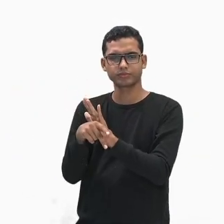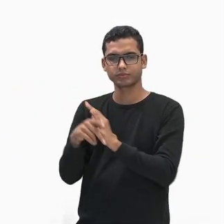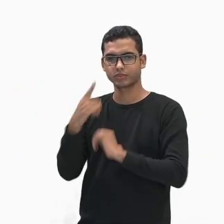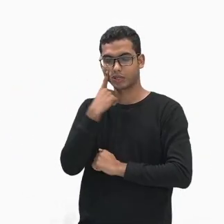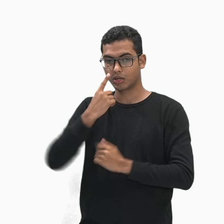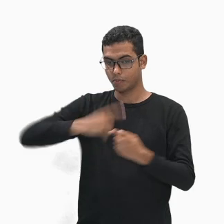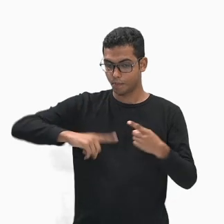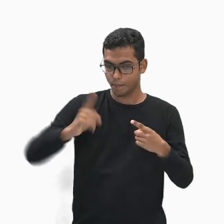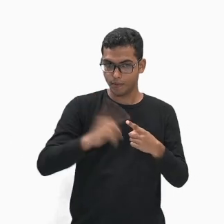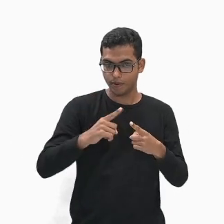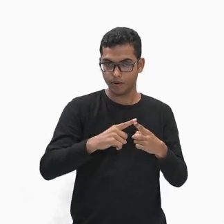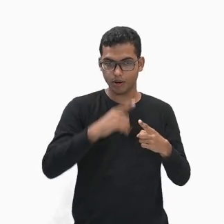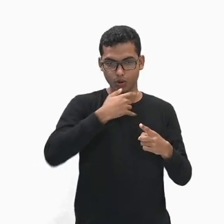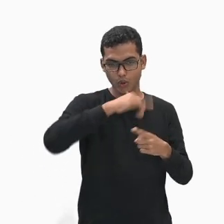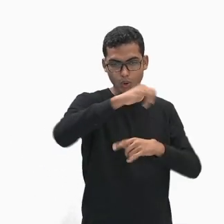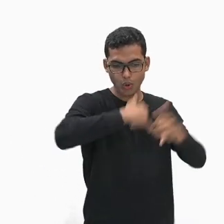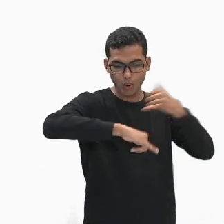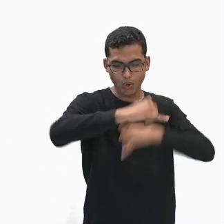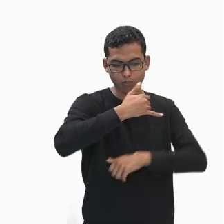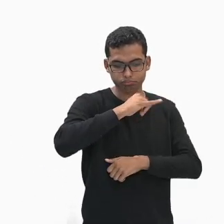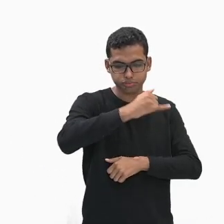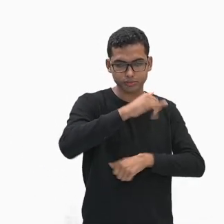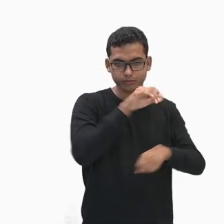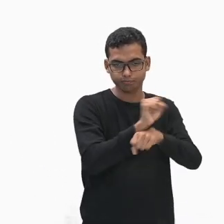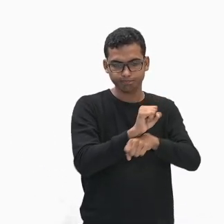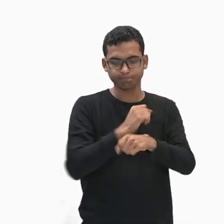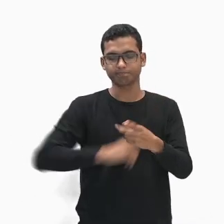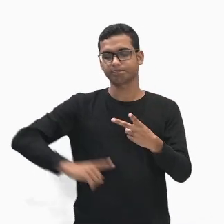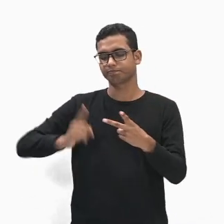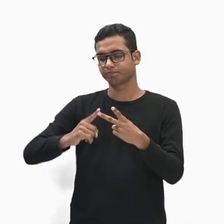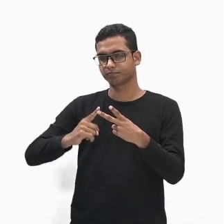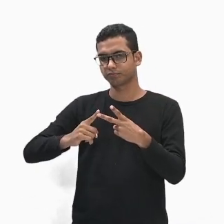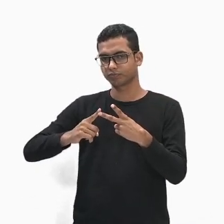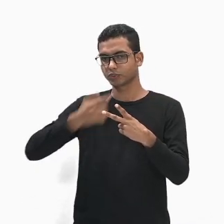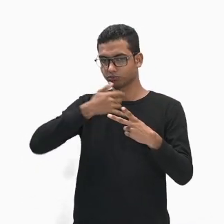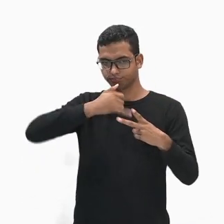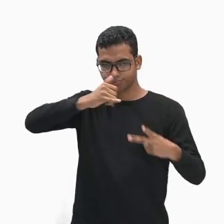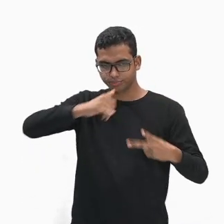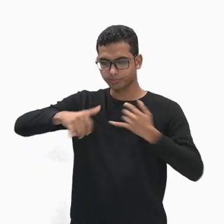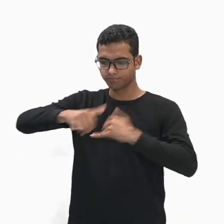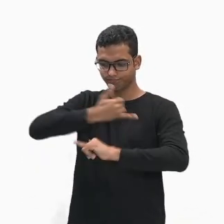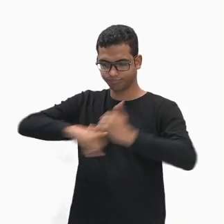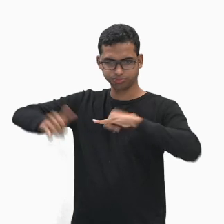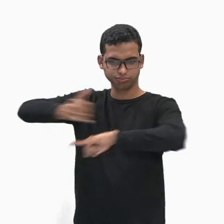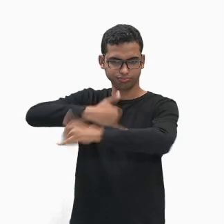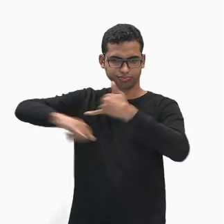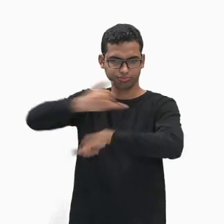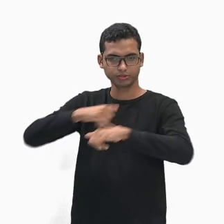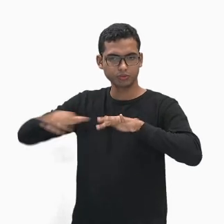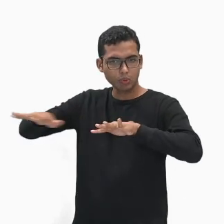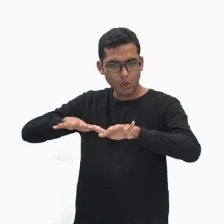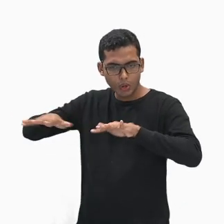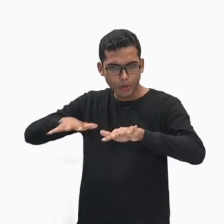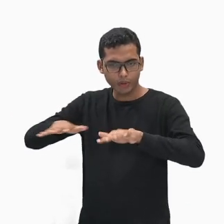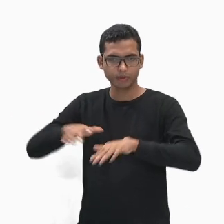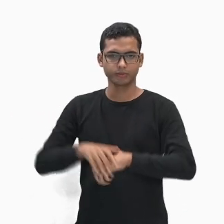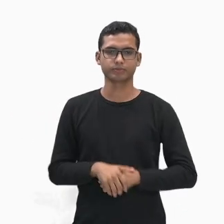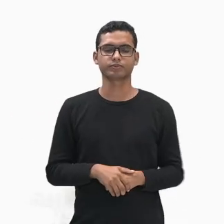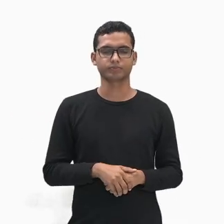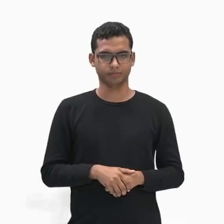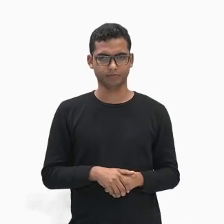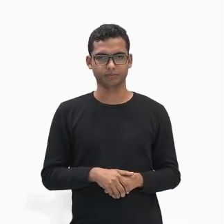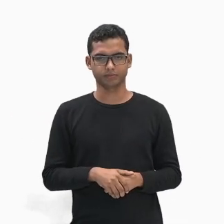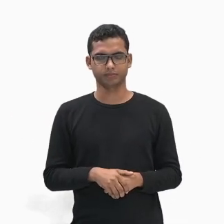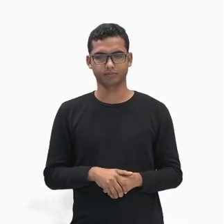repouso. Eletrodinâmica, cargas elétricas em movimento.